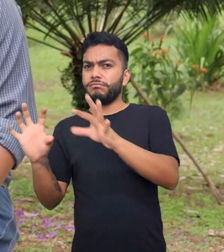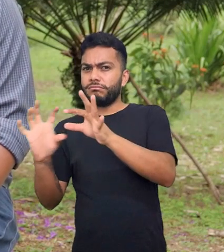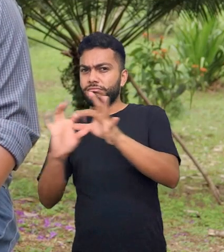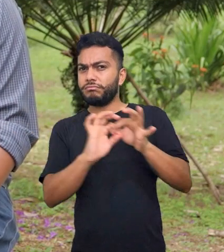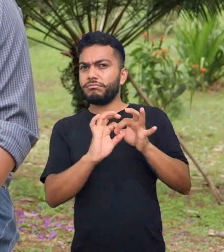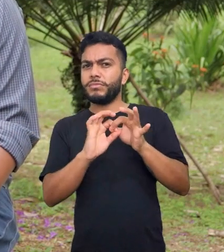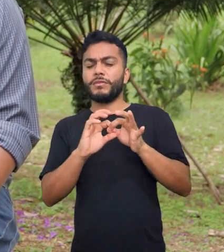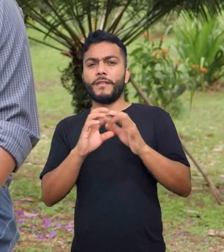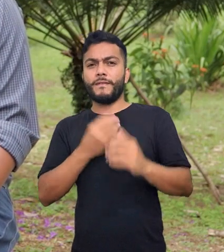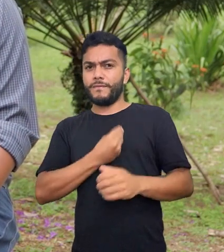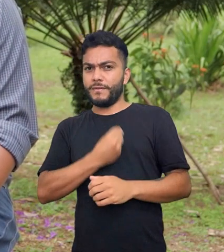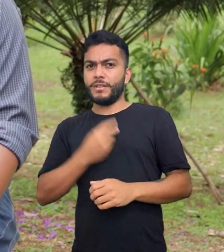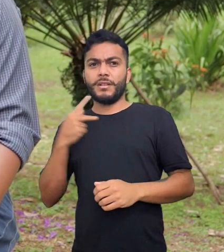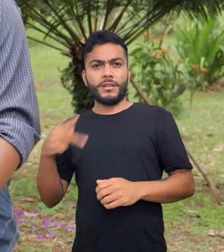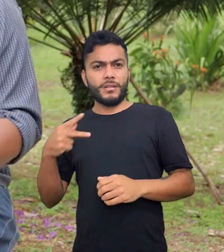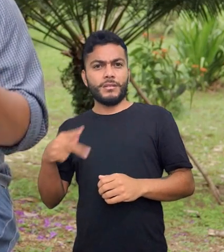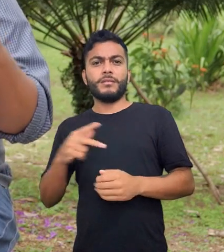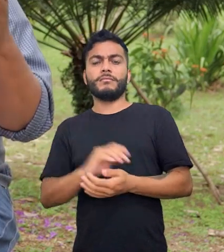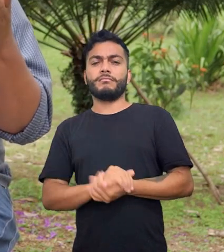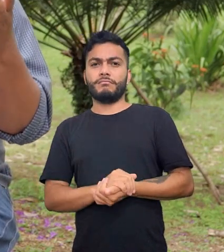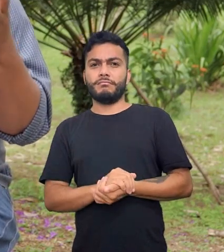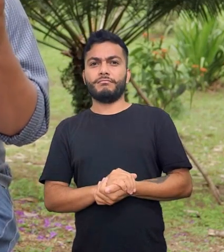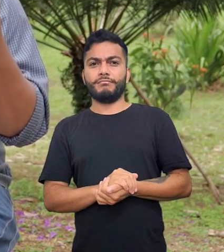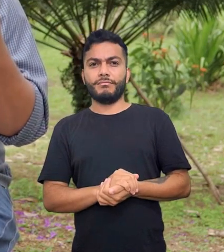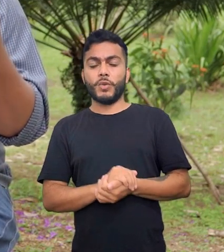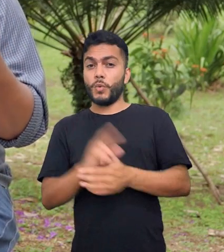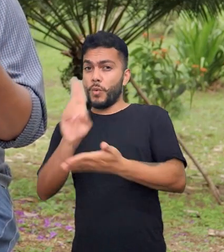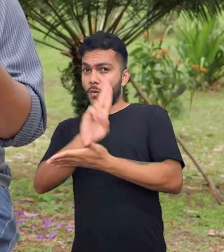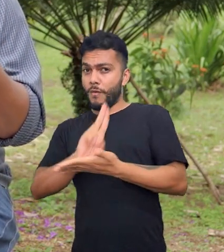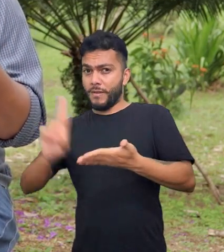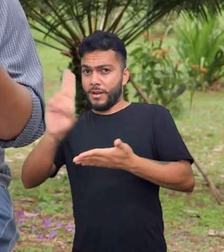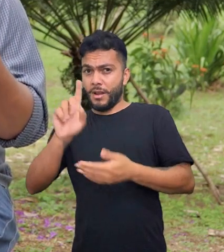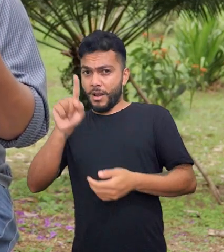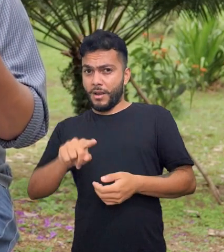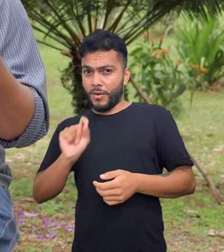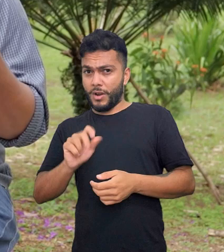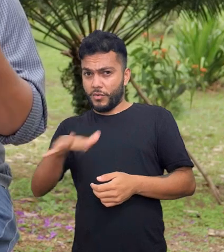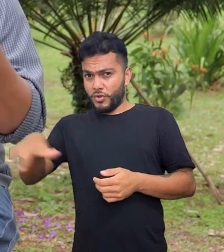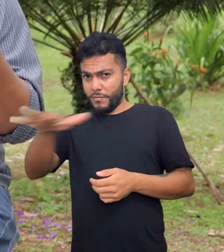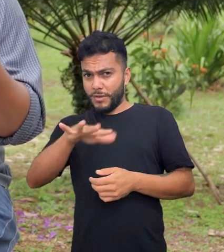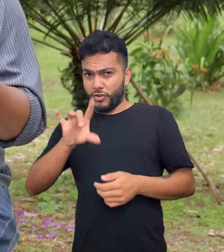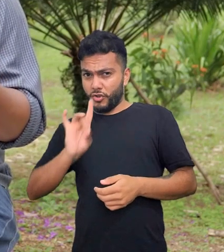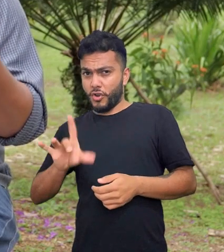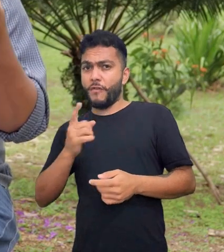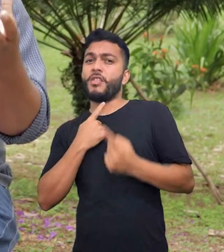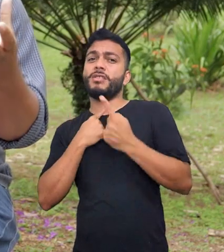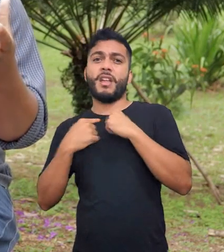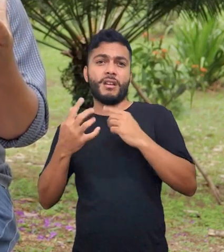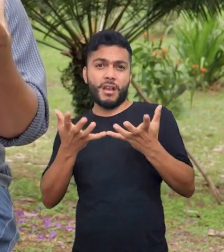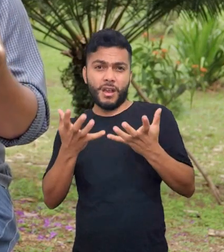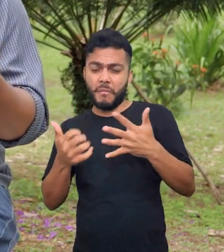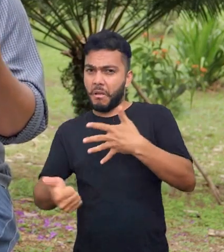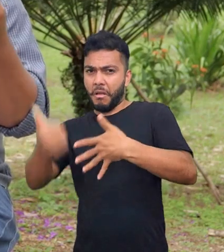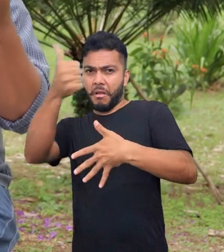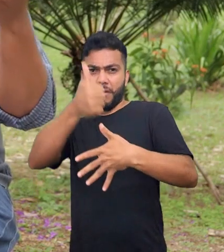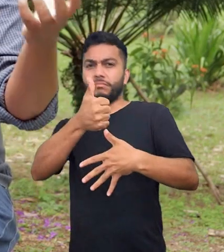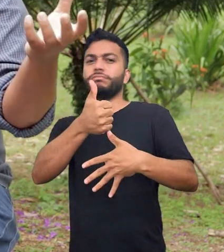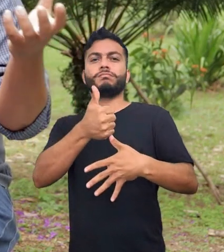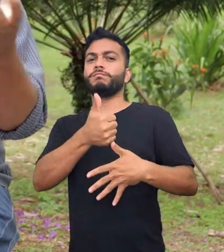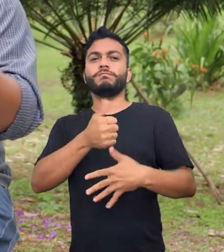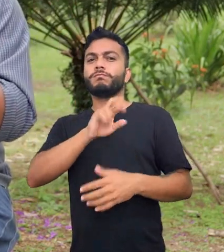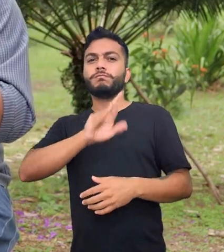em seu cenário de vida, né? Não é que a universidade não pode se constituir como um espaço para quem quer ou